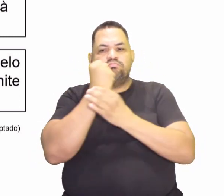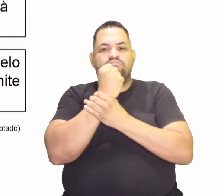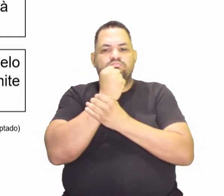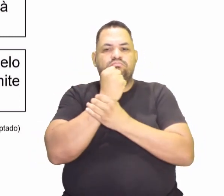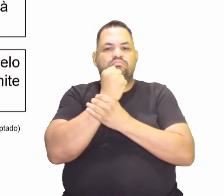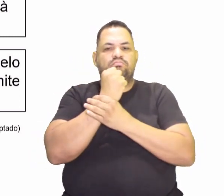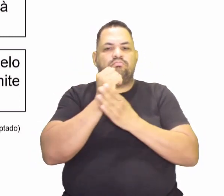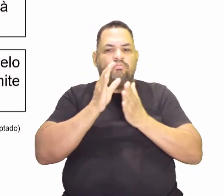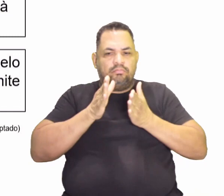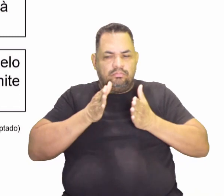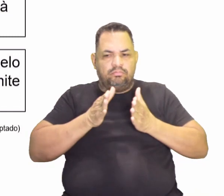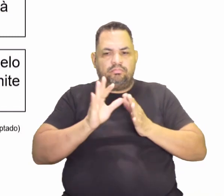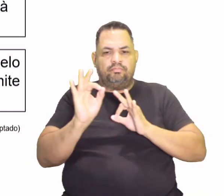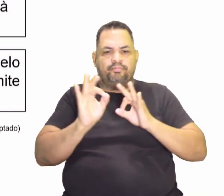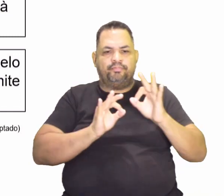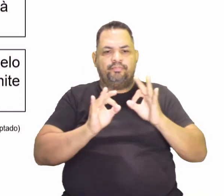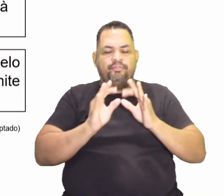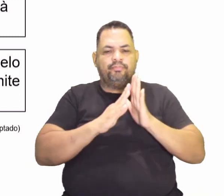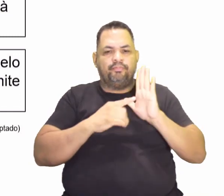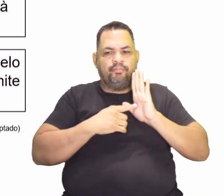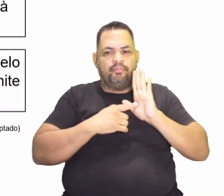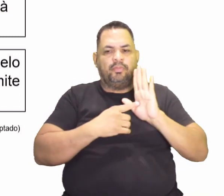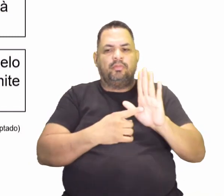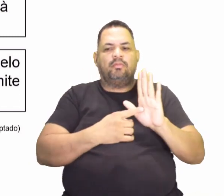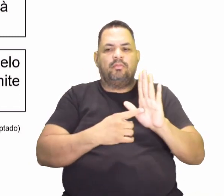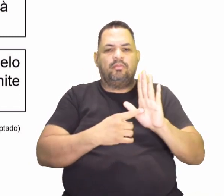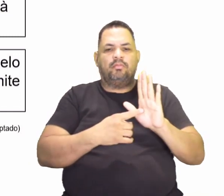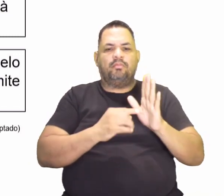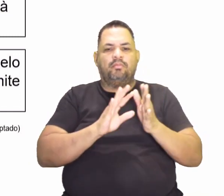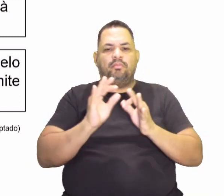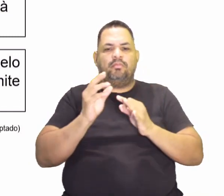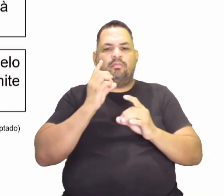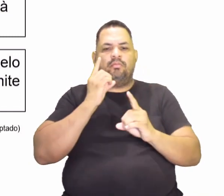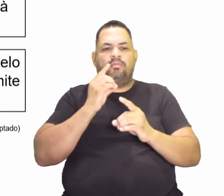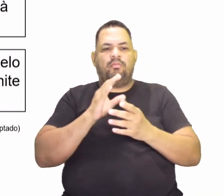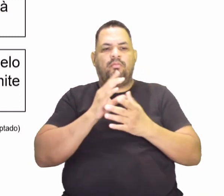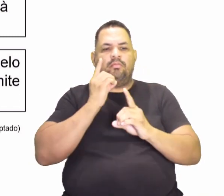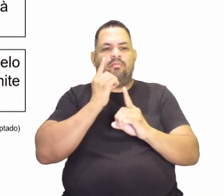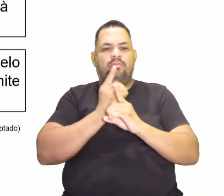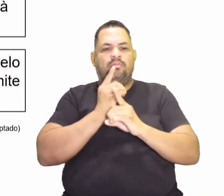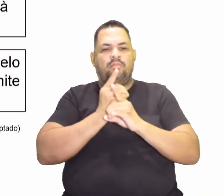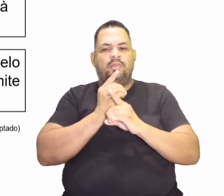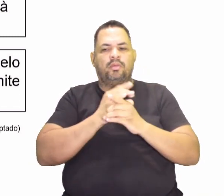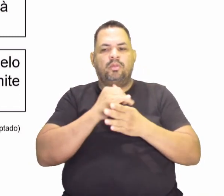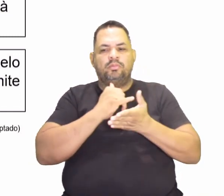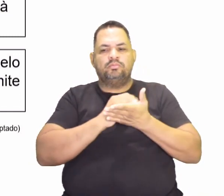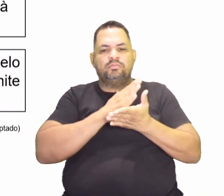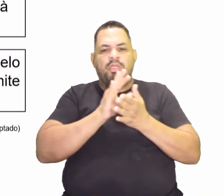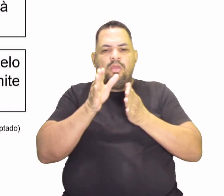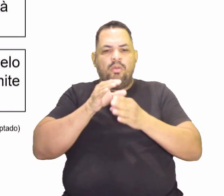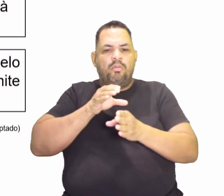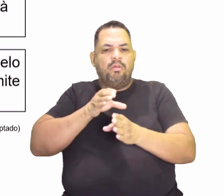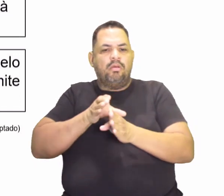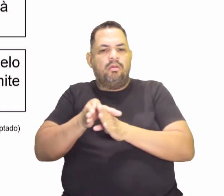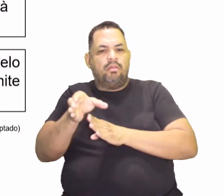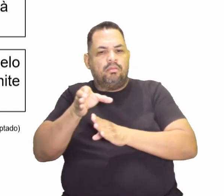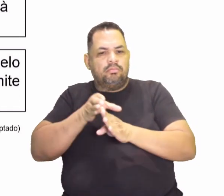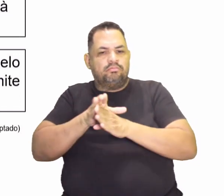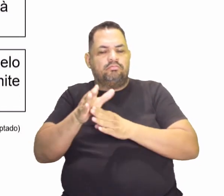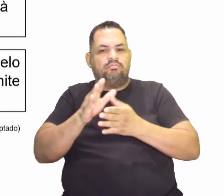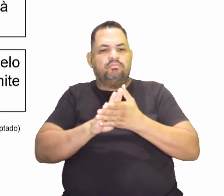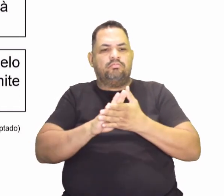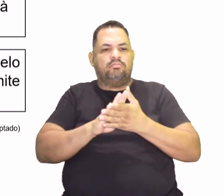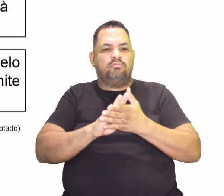aqui, ó. Descartes apresentou esses pontos. Encontrar um caminho, né, um método seguro